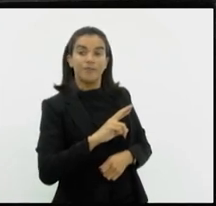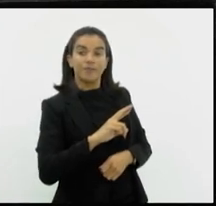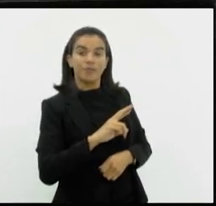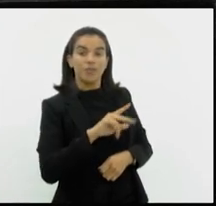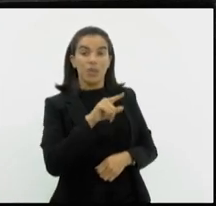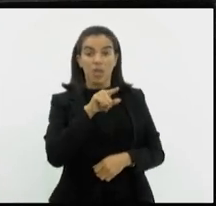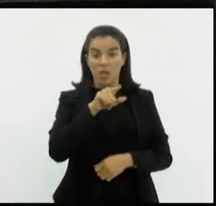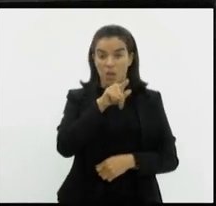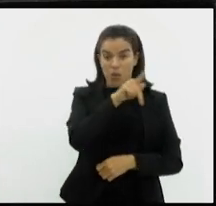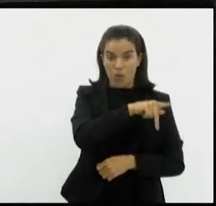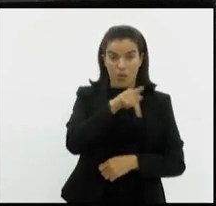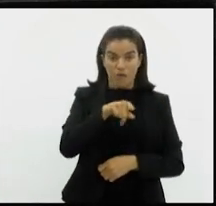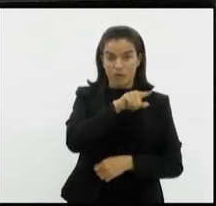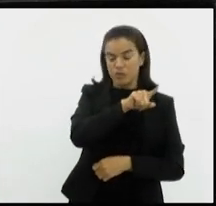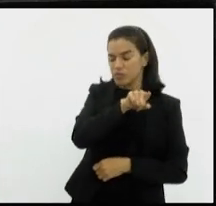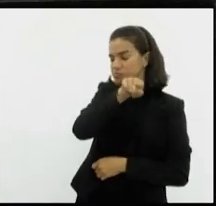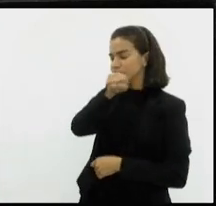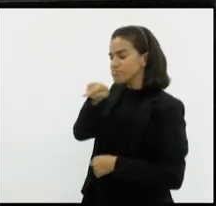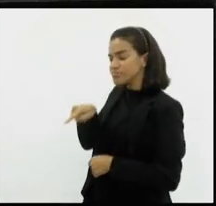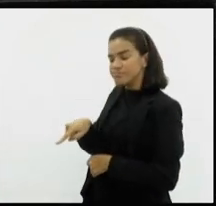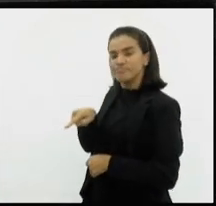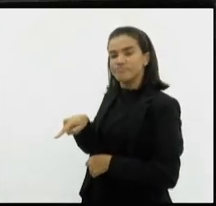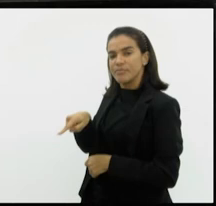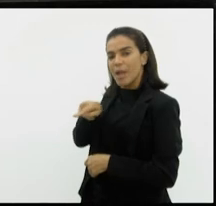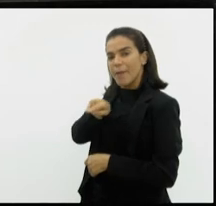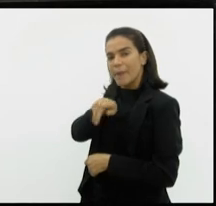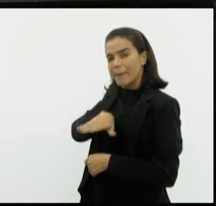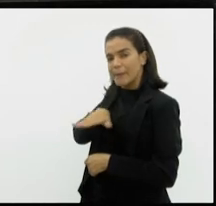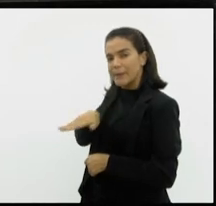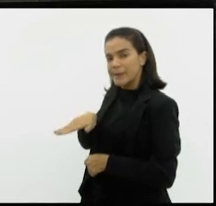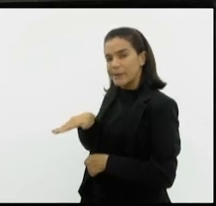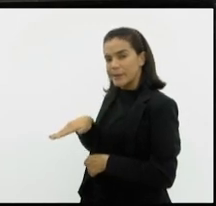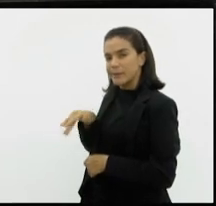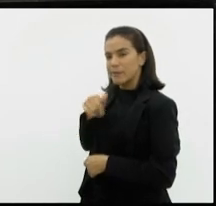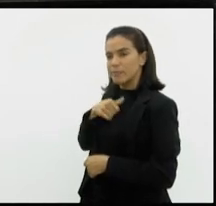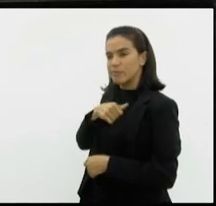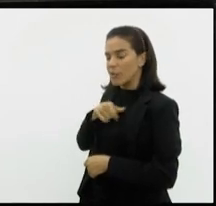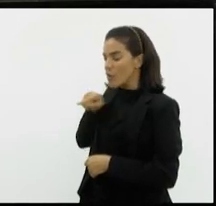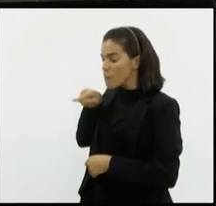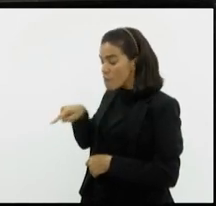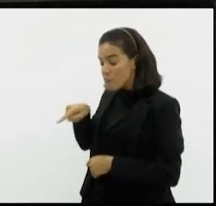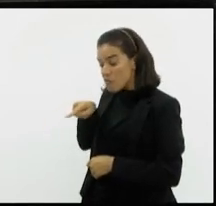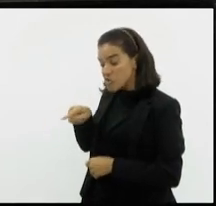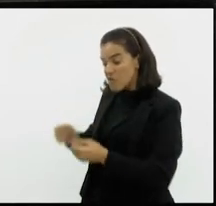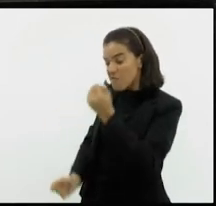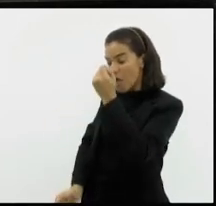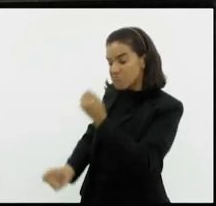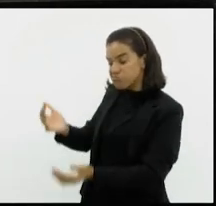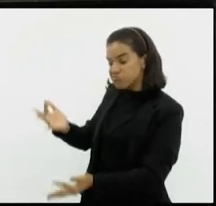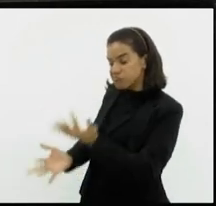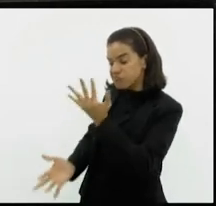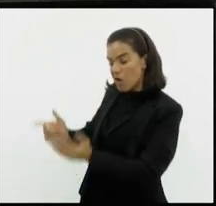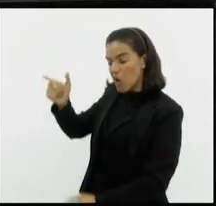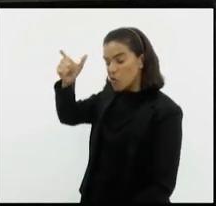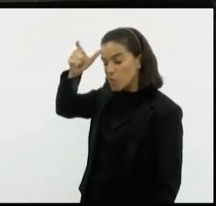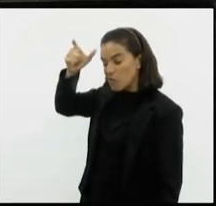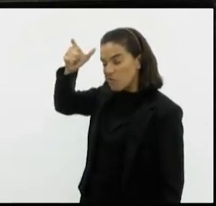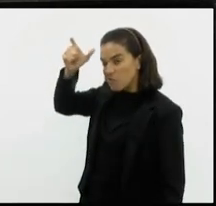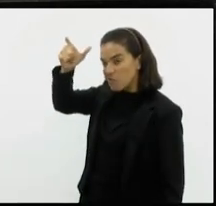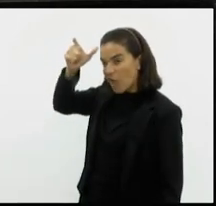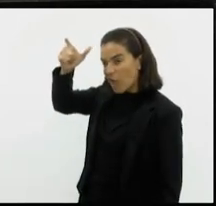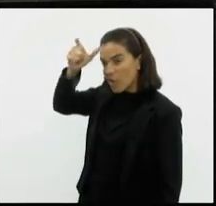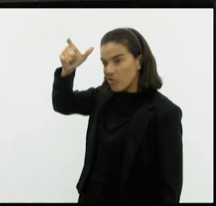e ele e ele disse para a a menina que ela iria queimar no